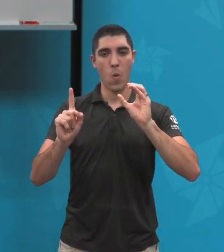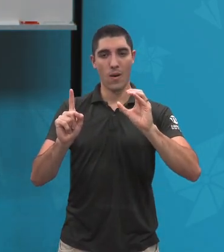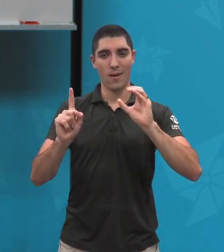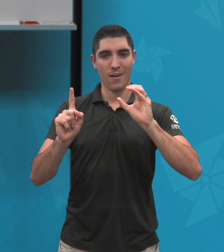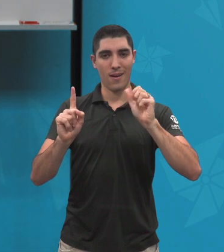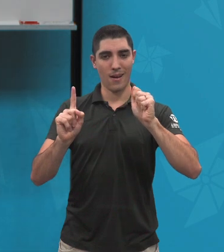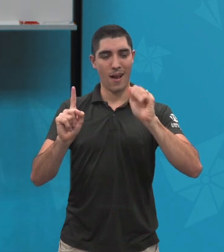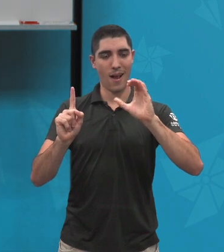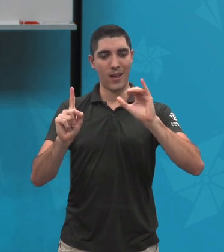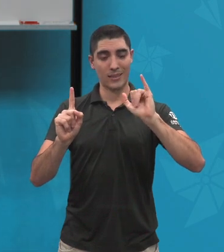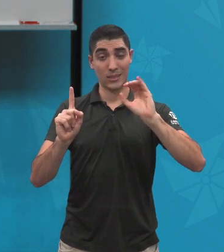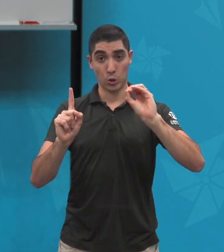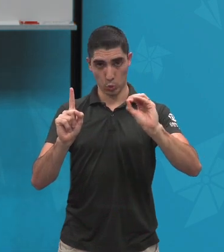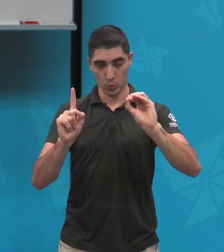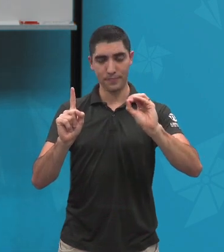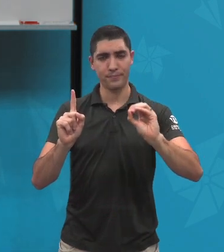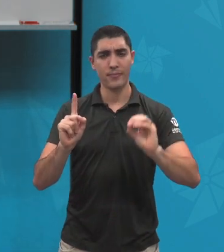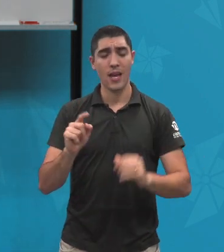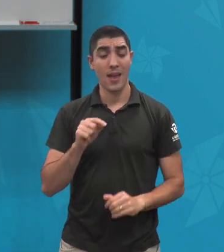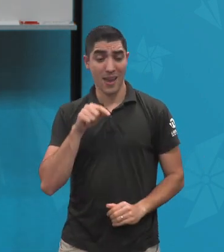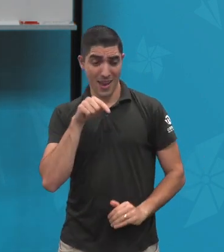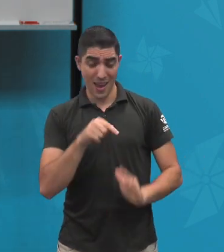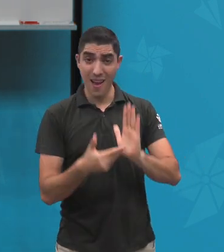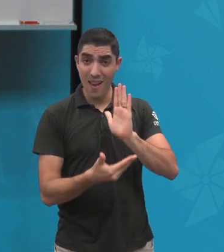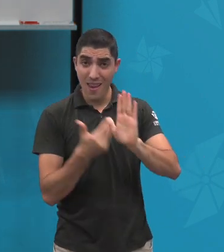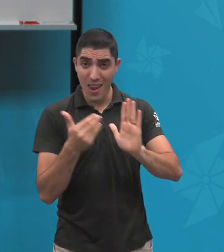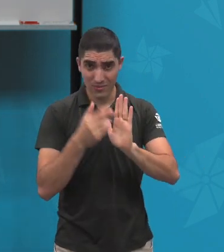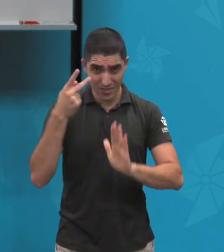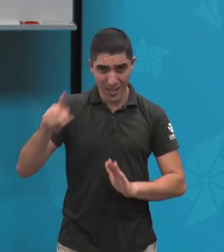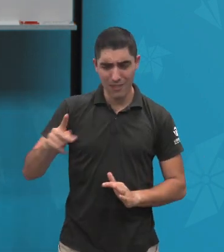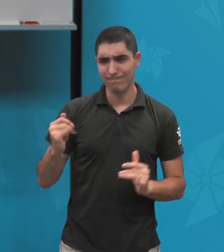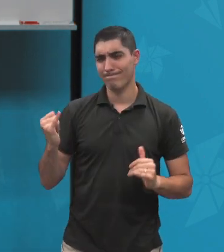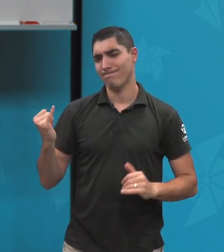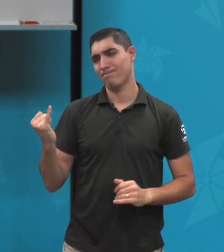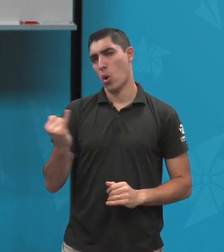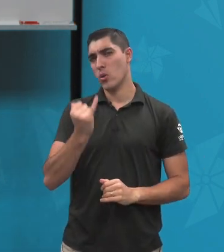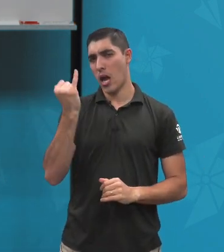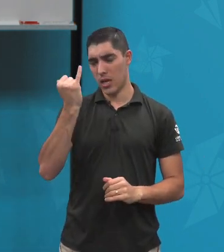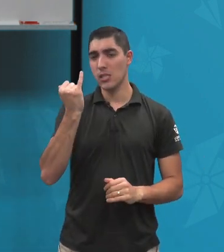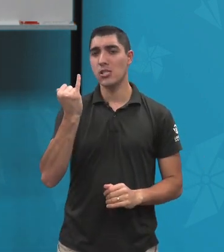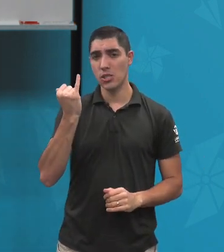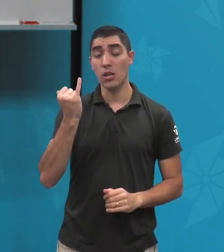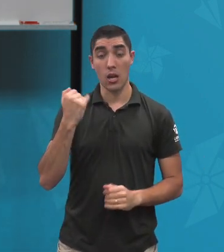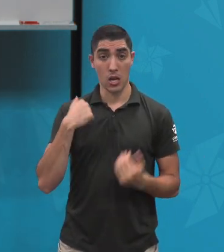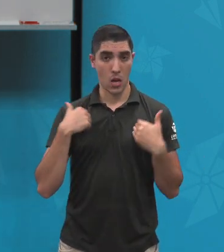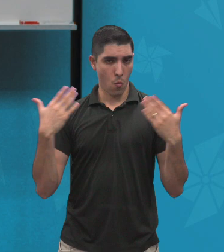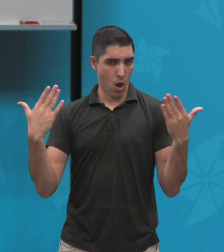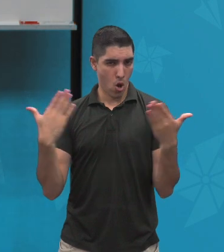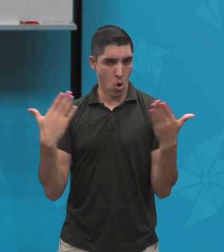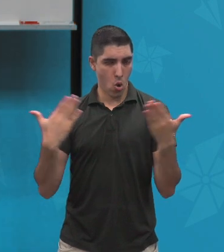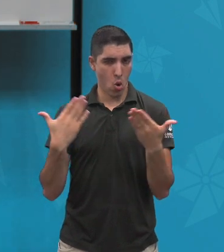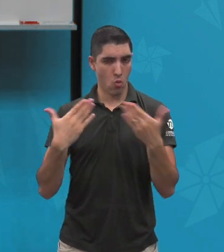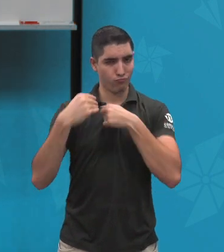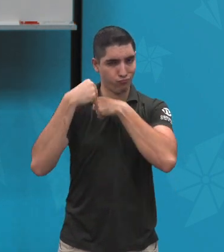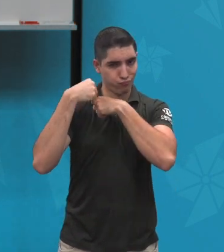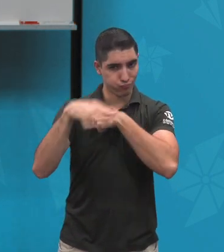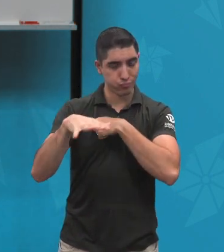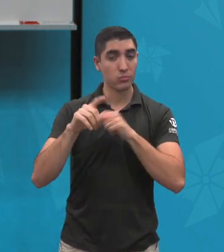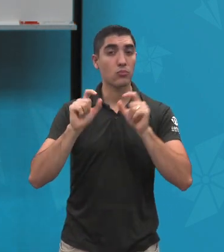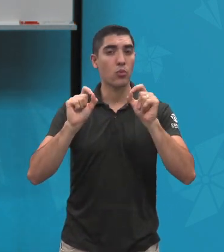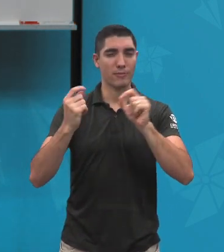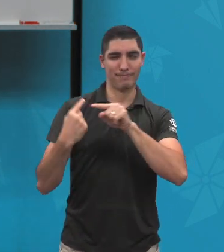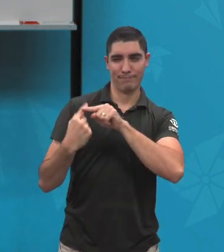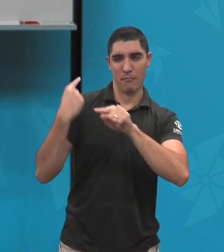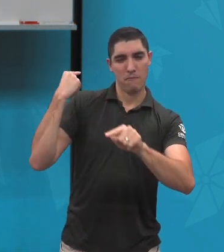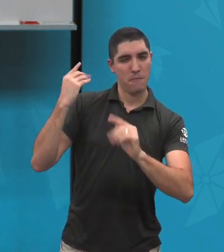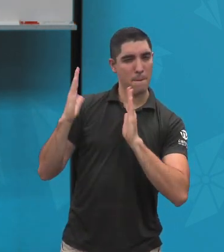muito importante e eu posso até dizer para vocês que depois daquilo que nós passamos